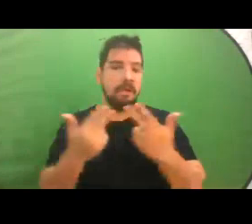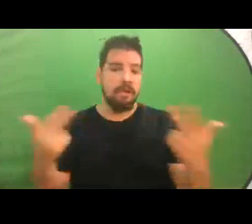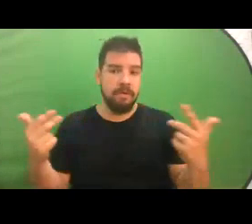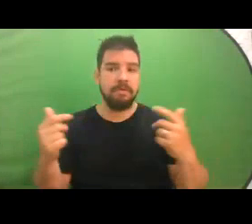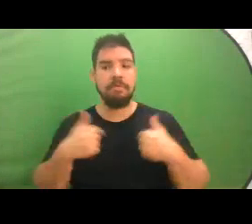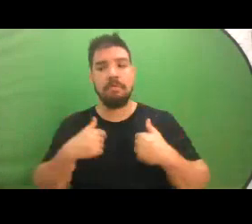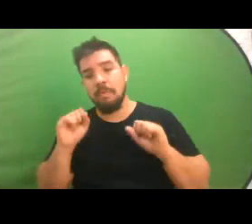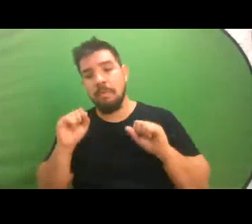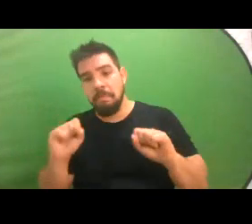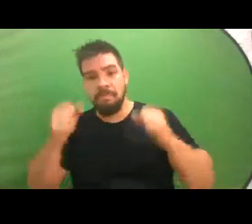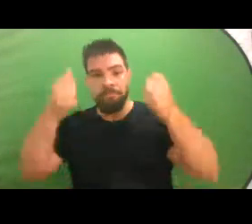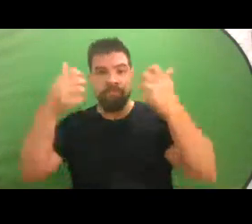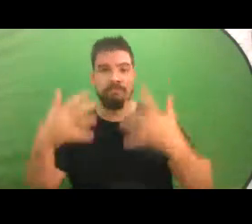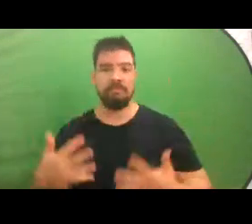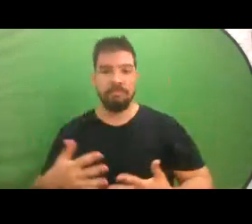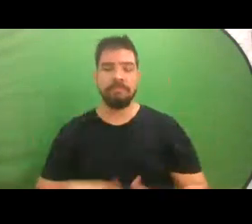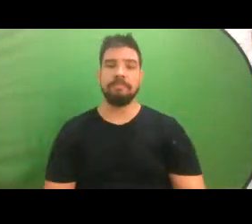posso esclarecer.